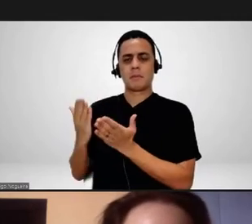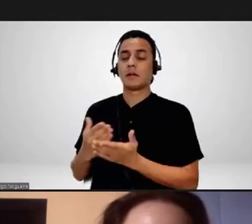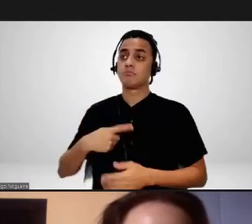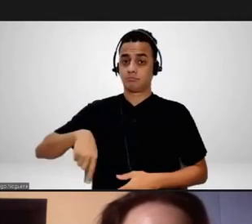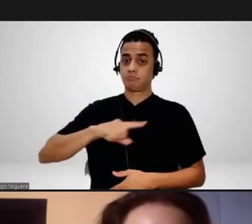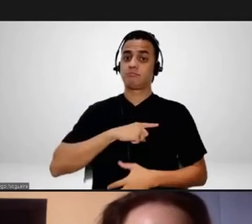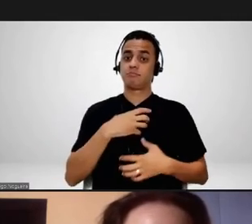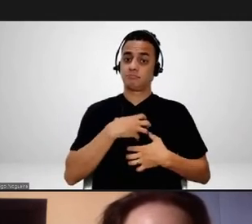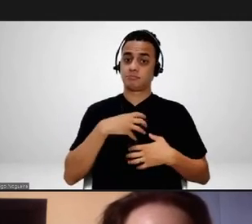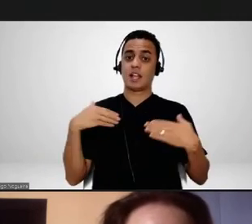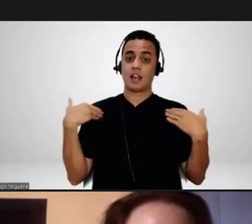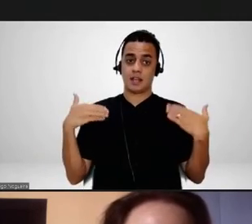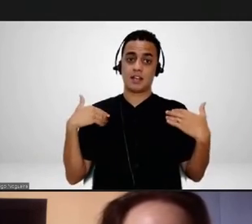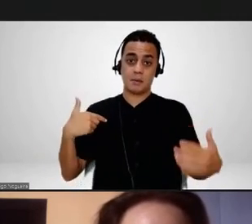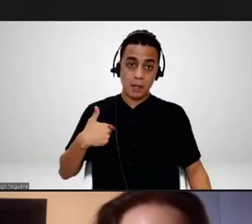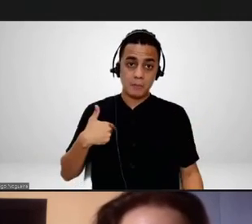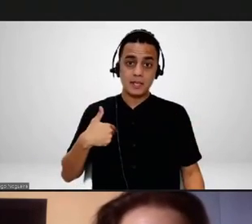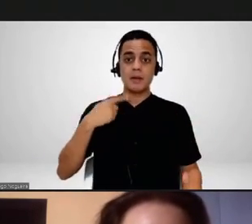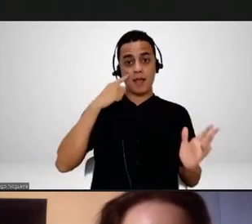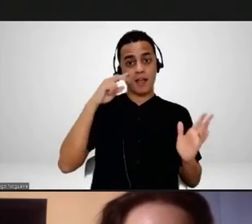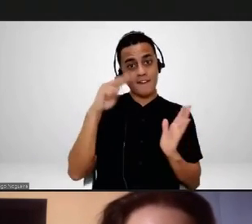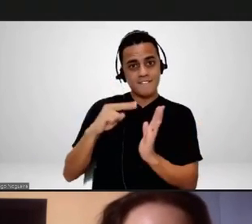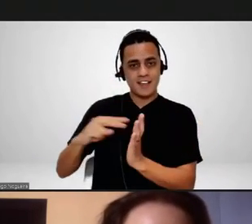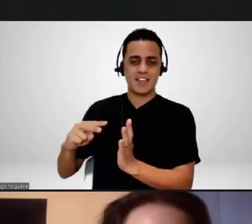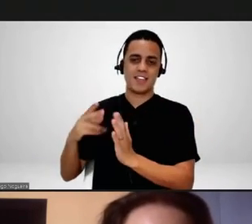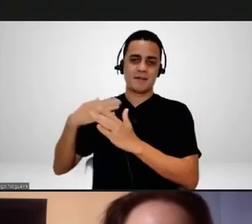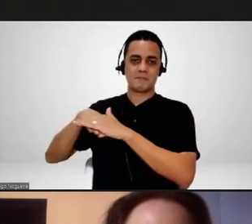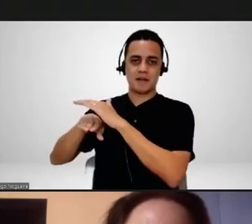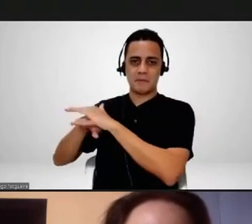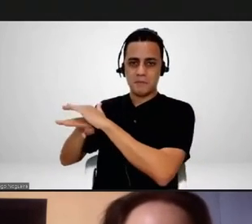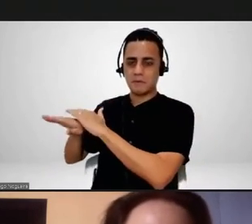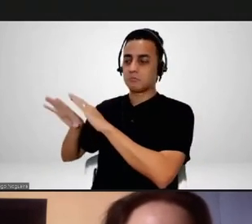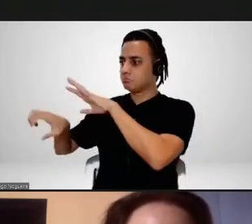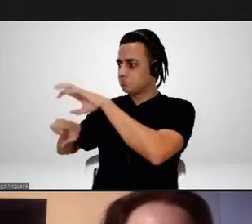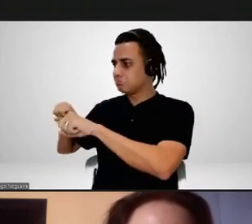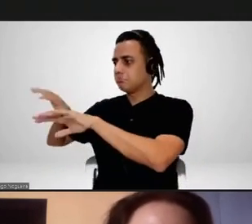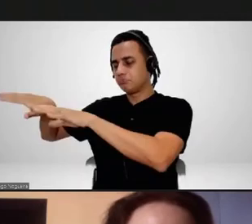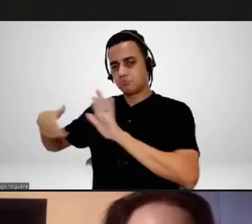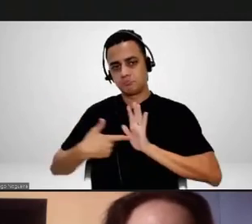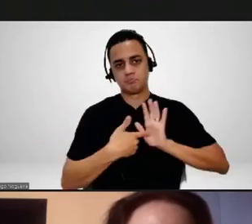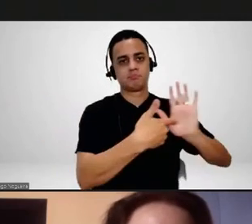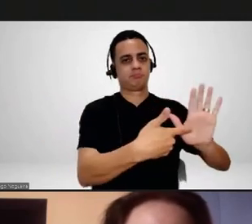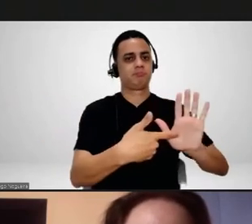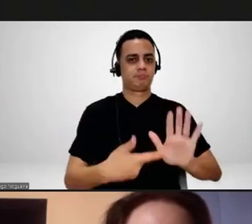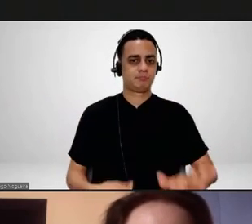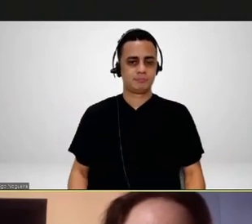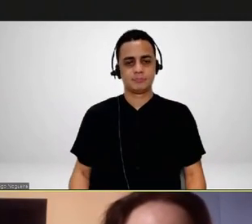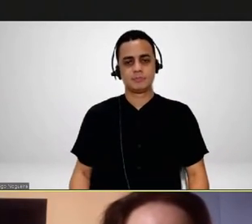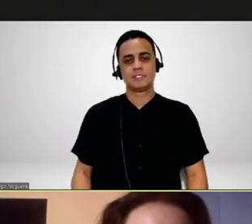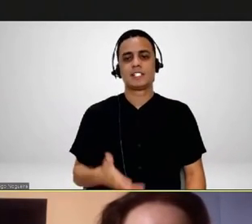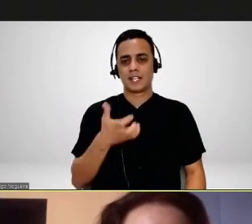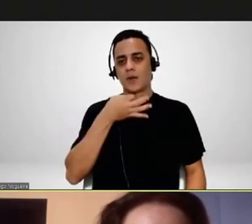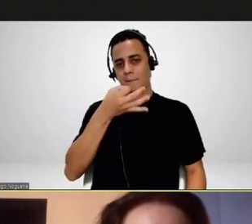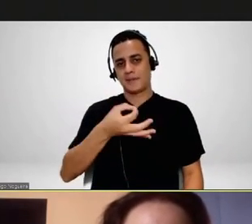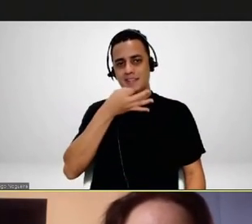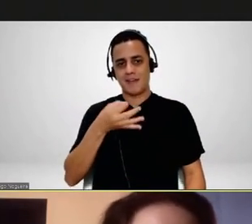pelo menos para mim, poder ver esse acervo sendo mostrado, né? Foi isso que eu queria